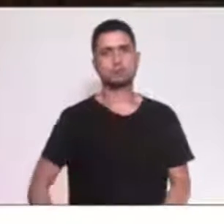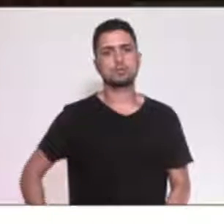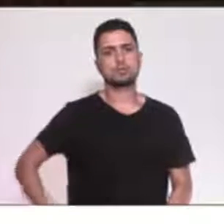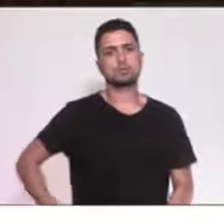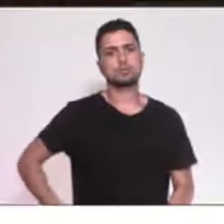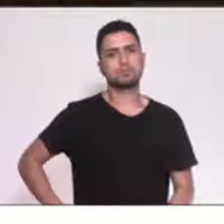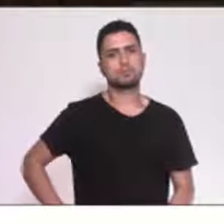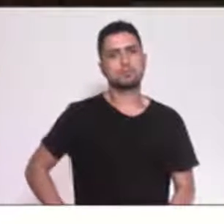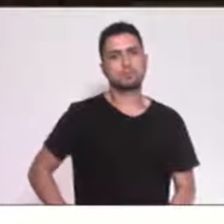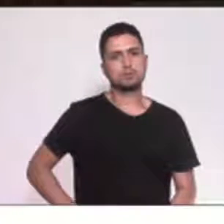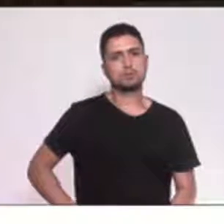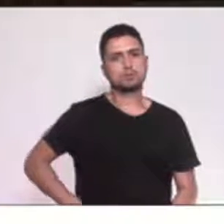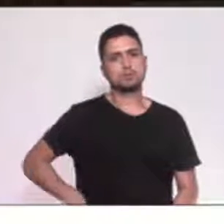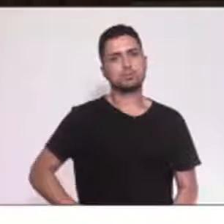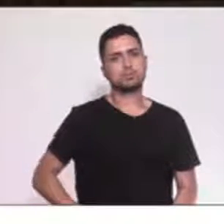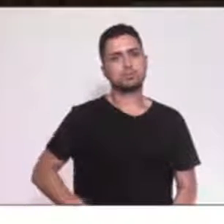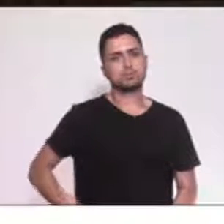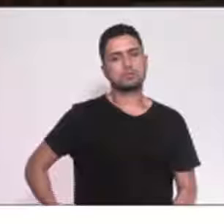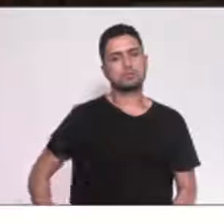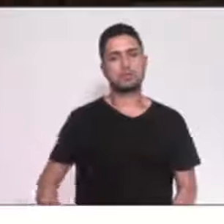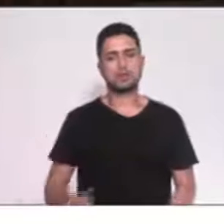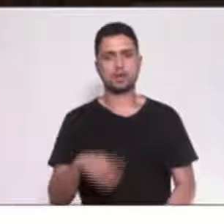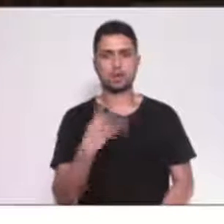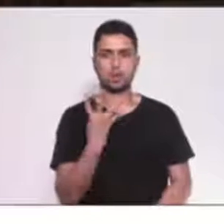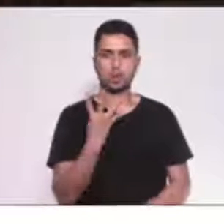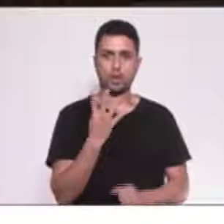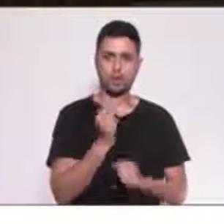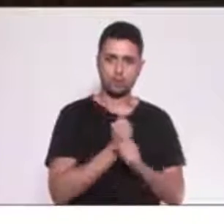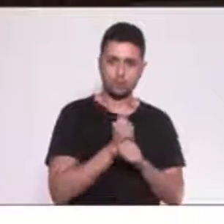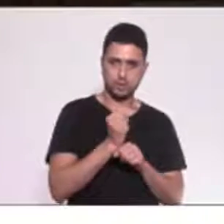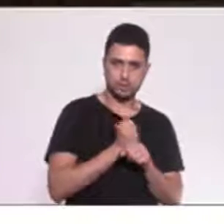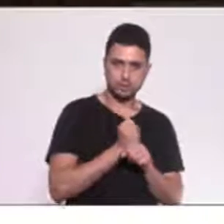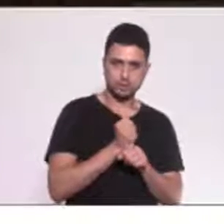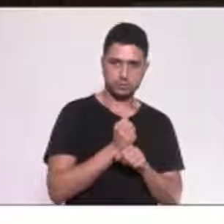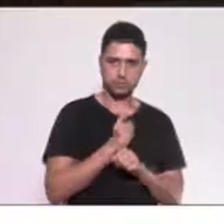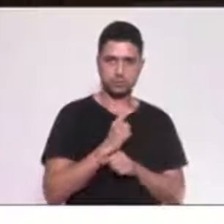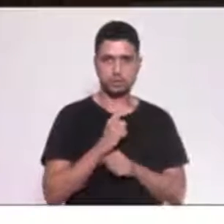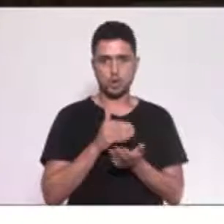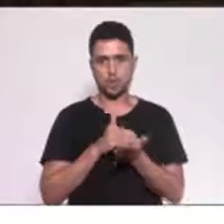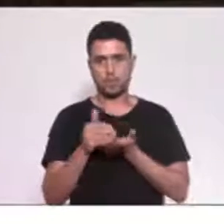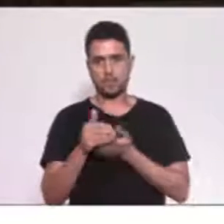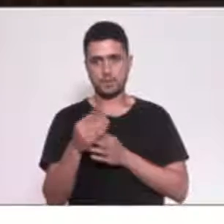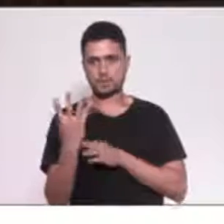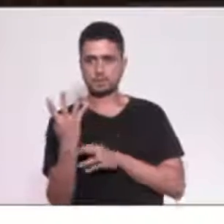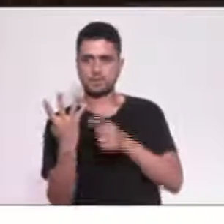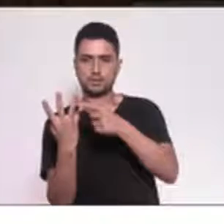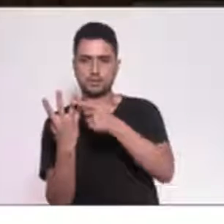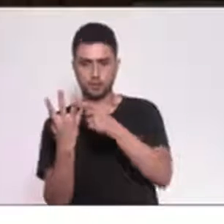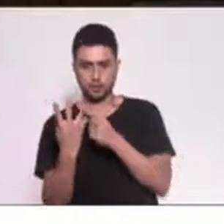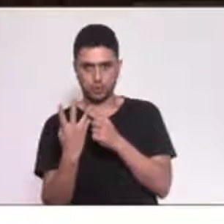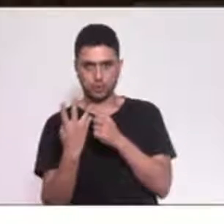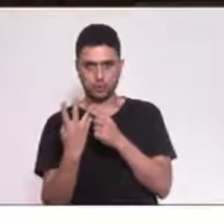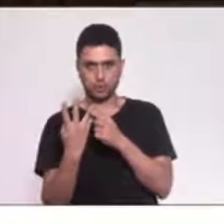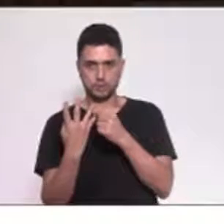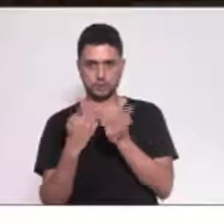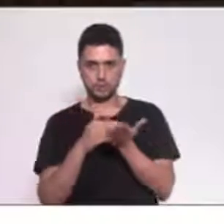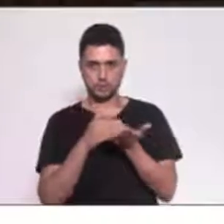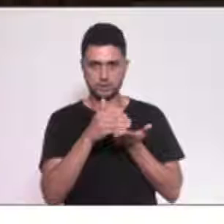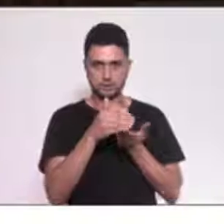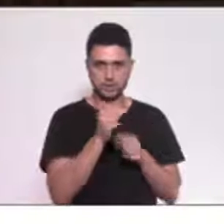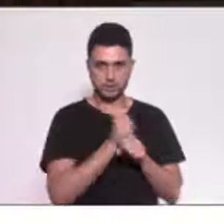no segundo ano de um quadriênio e termina no primeiro ano do quadriênio seguinte, de modo